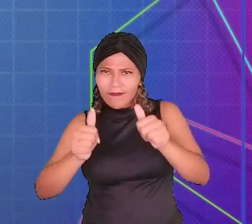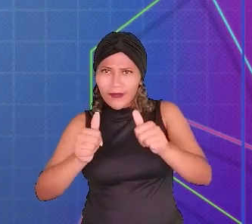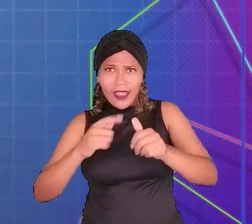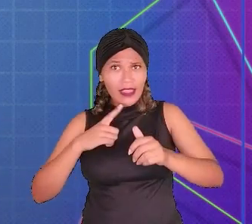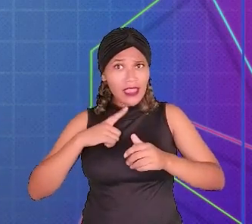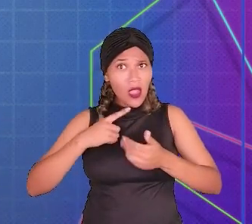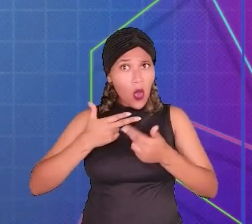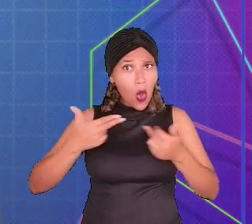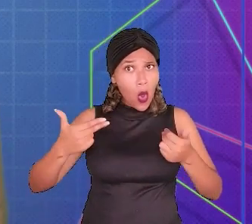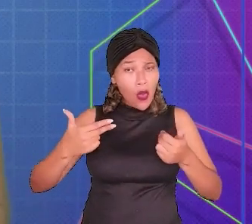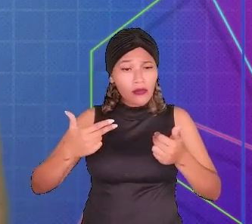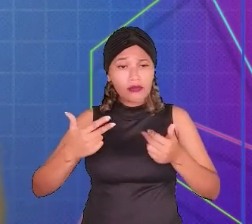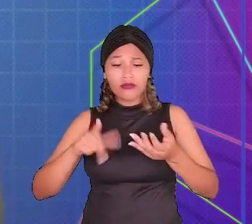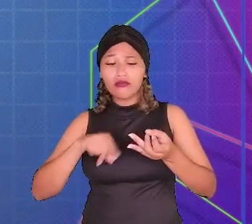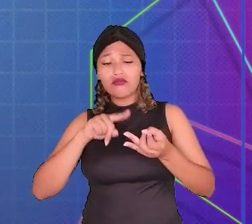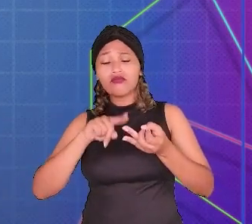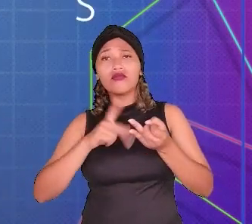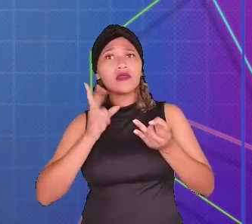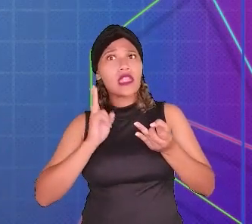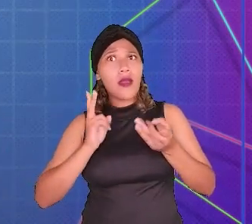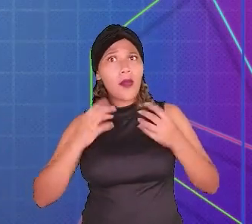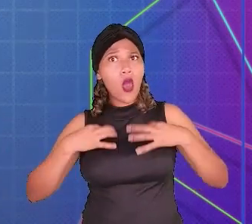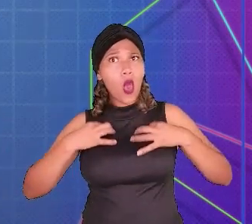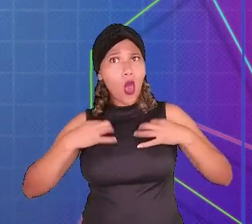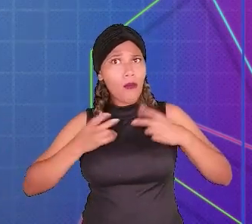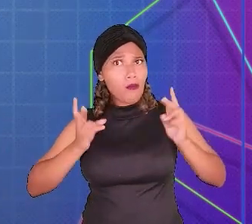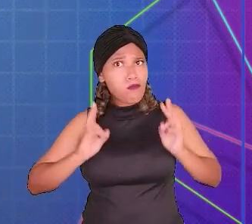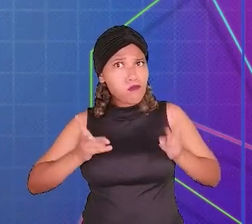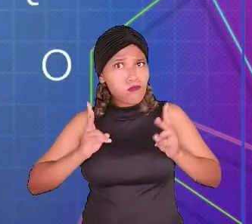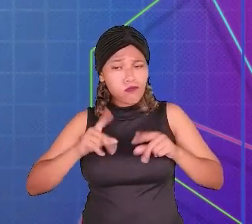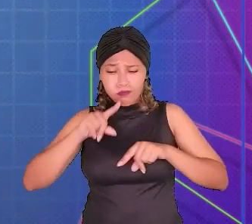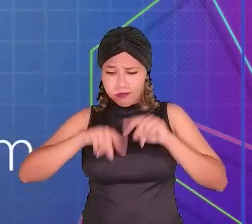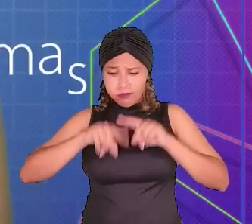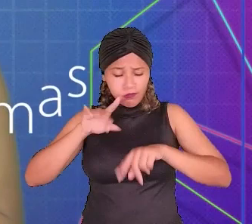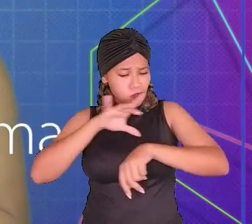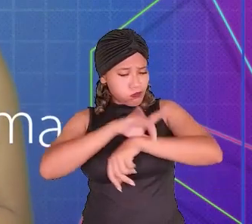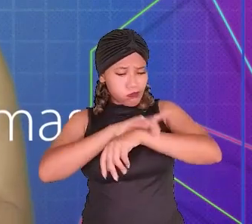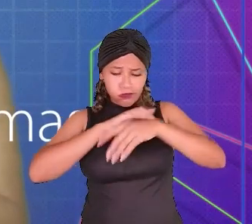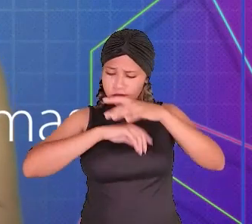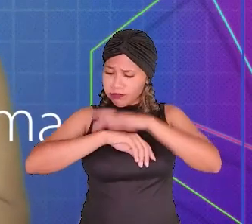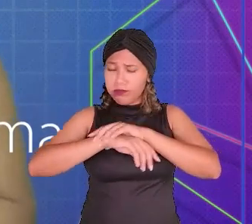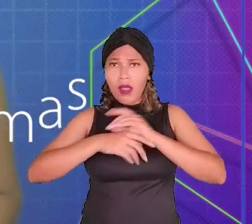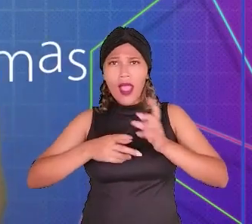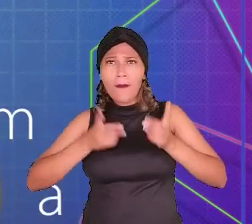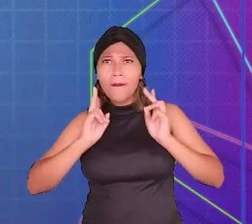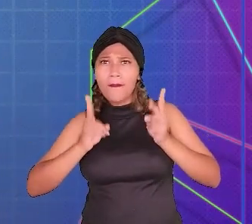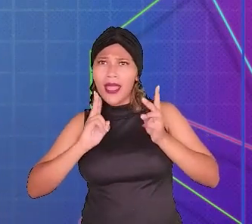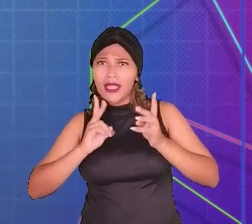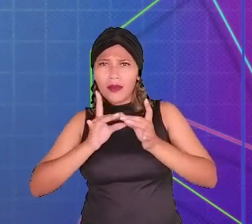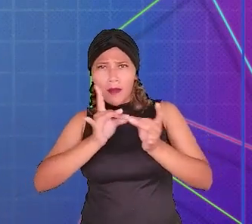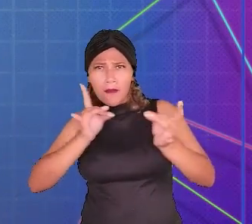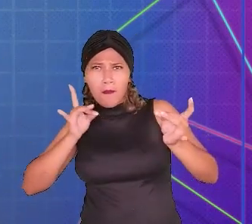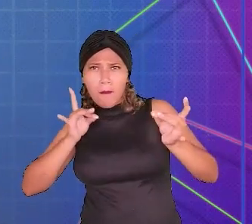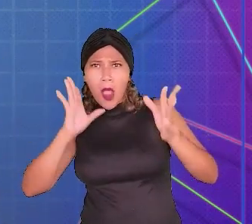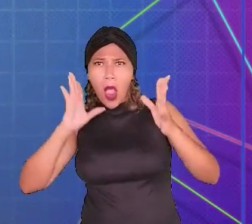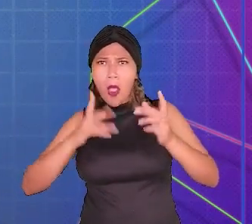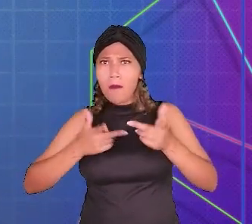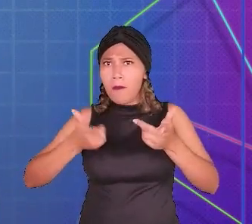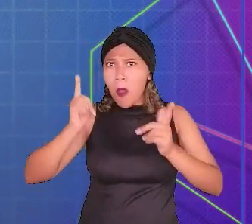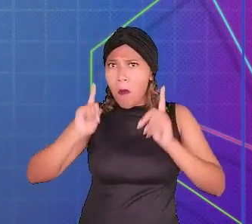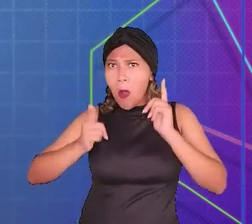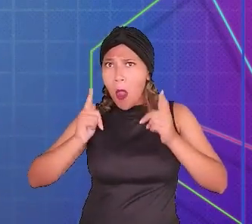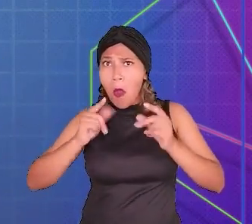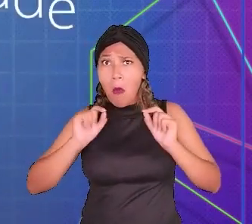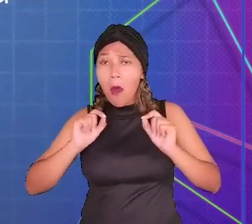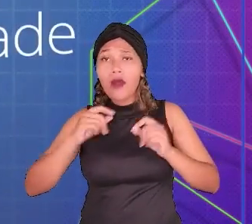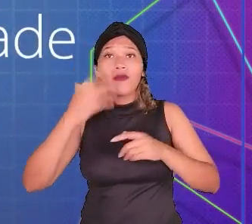fisicamente? Ele tem alguma marca? Sempre usa as mesmas roupas, os mesmos objetos, as mesmas armas? Como é a imagem